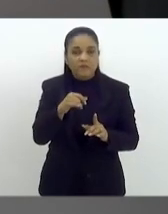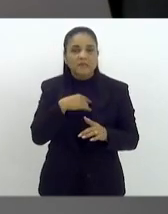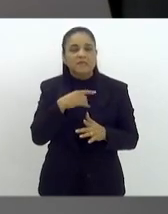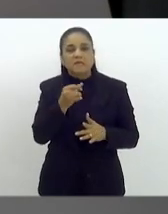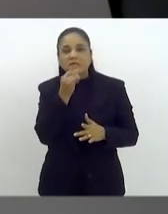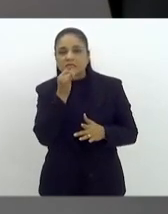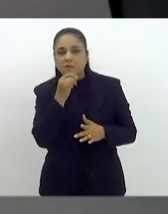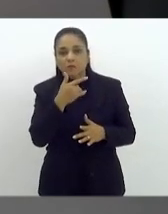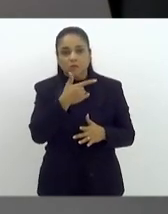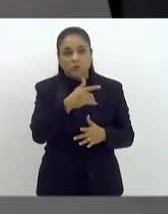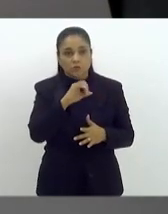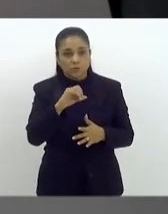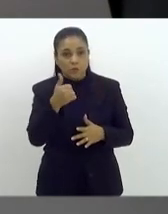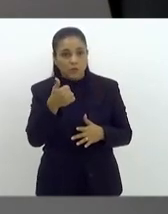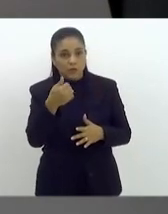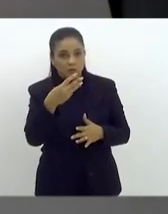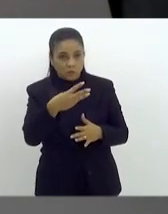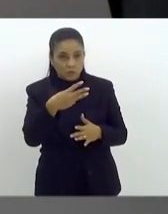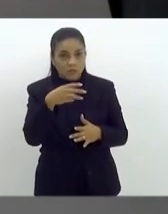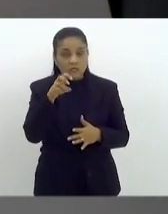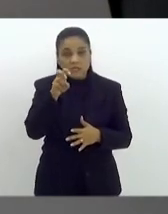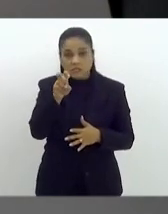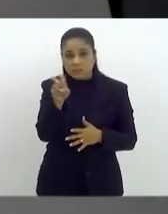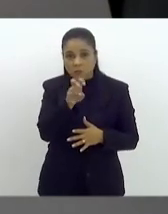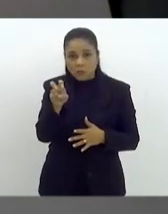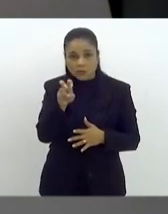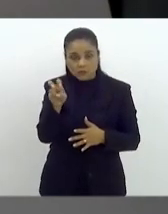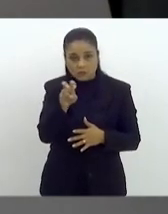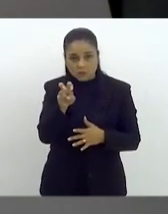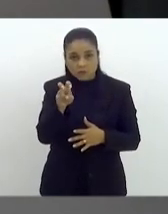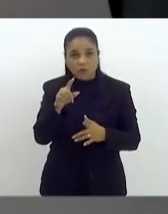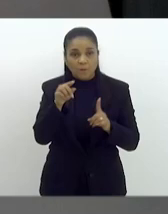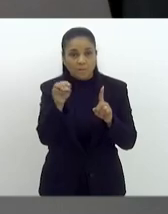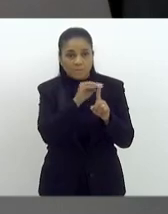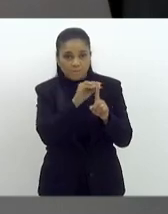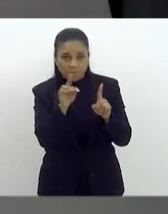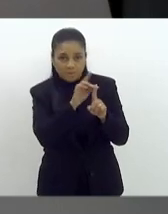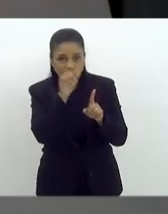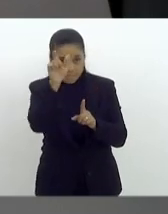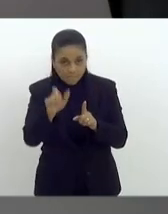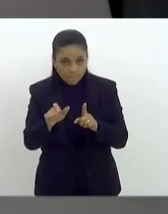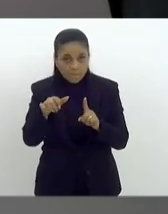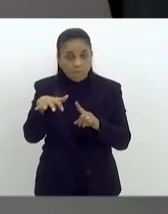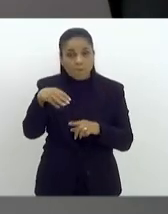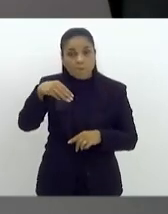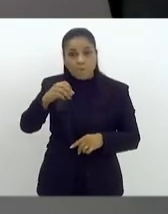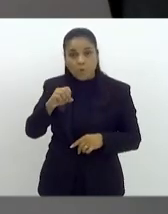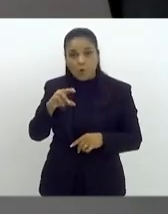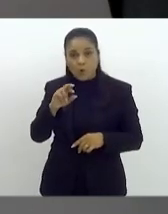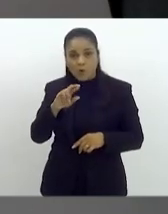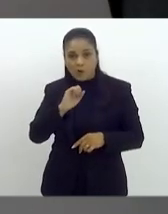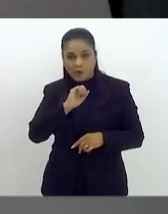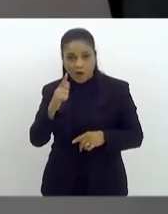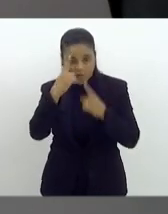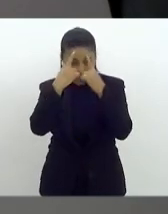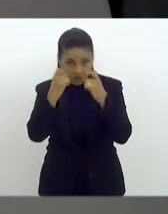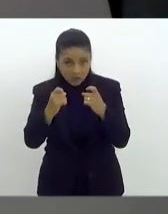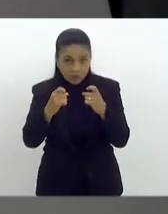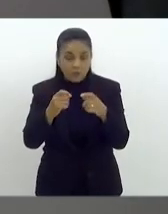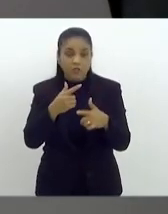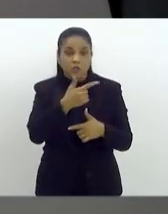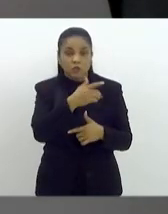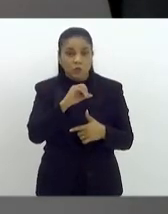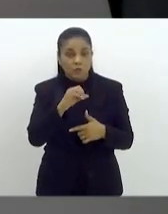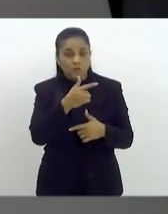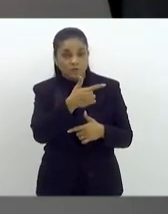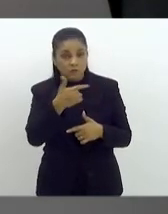2014 foram 55 vítimas de violência moral e 2021 1641 Mas